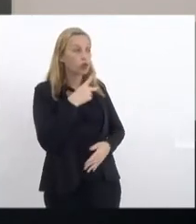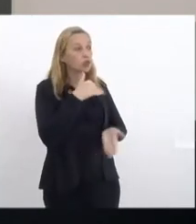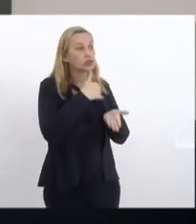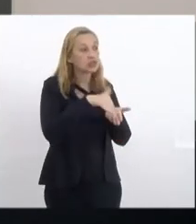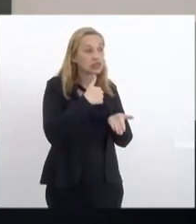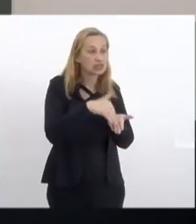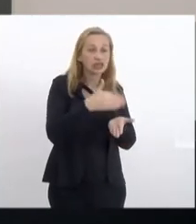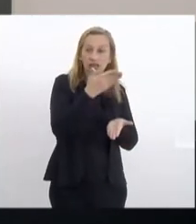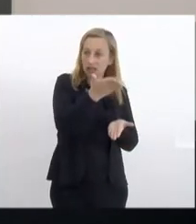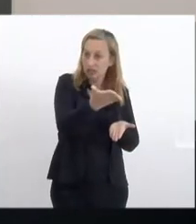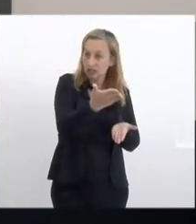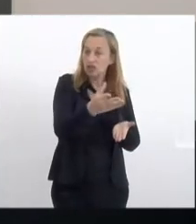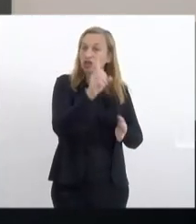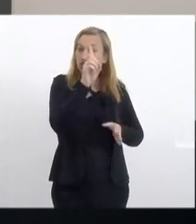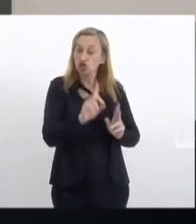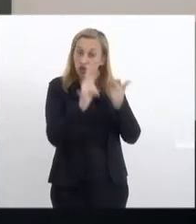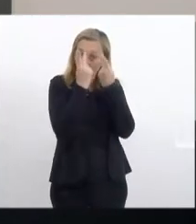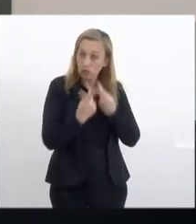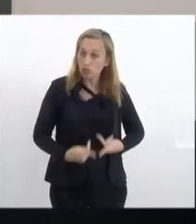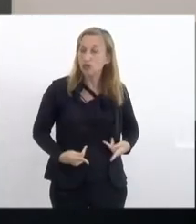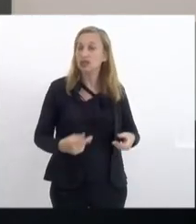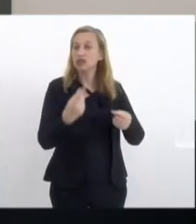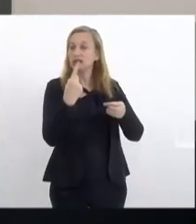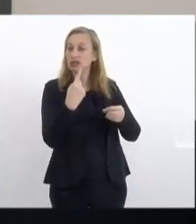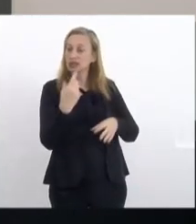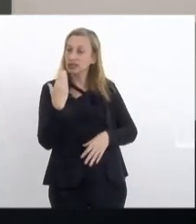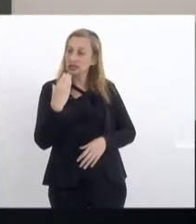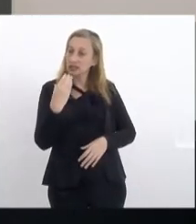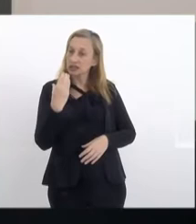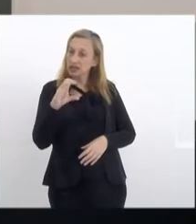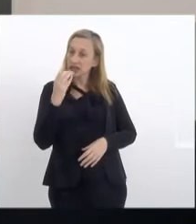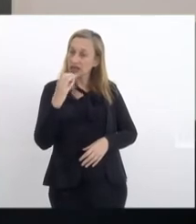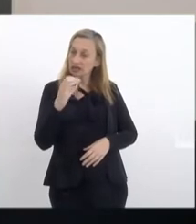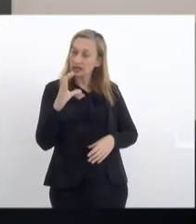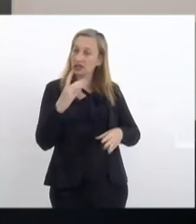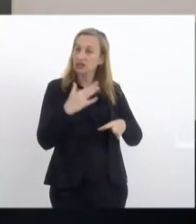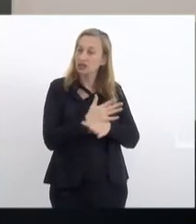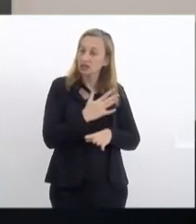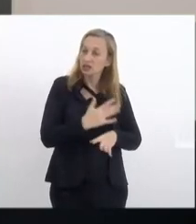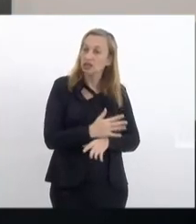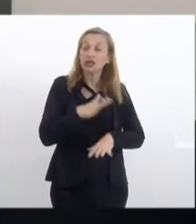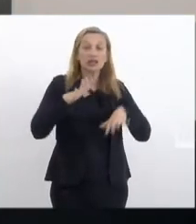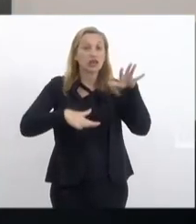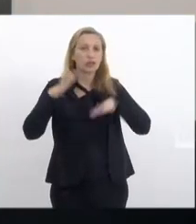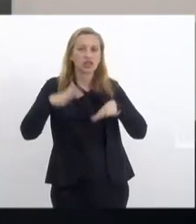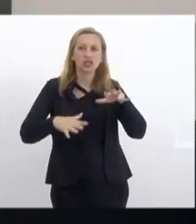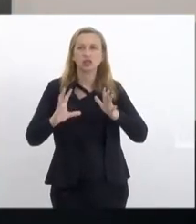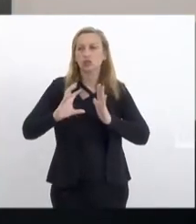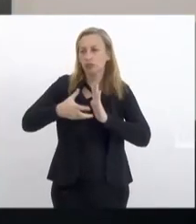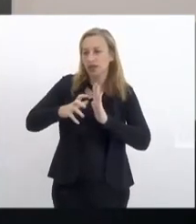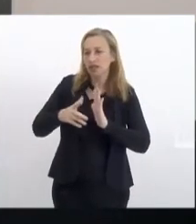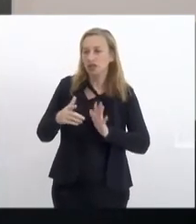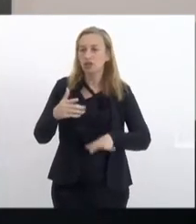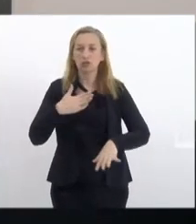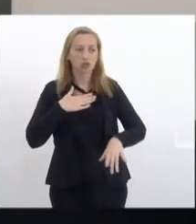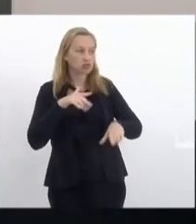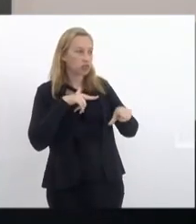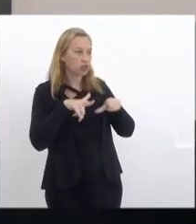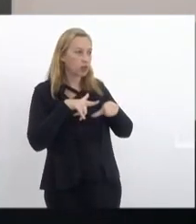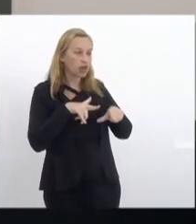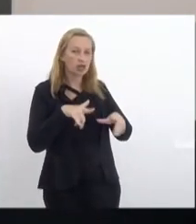secretário de Direitos Humanos da cidade de Niterói, aqui, independente do meu partido, independente do meu mandato,